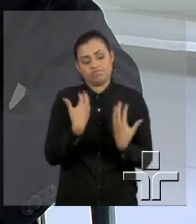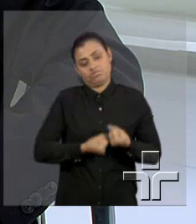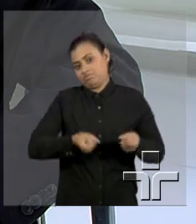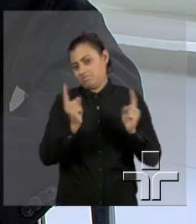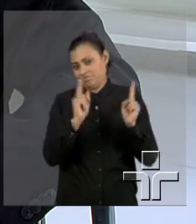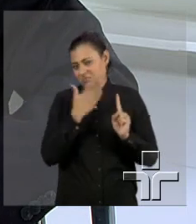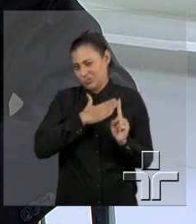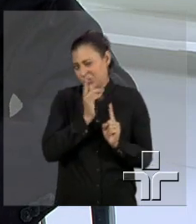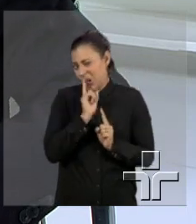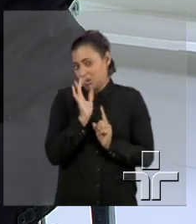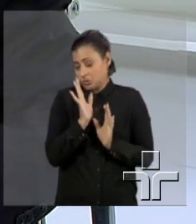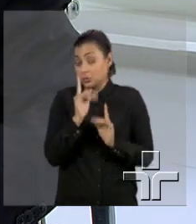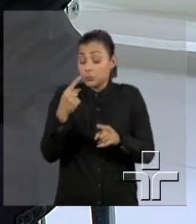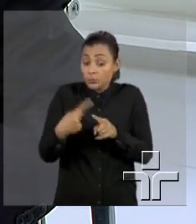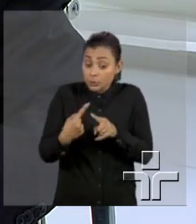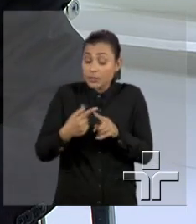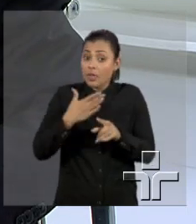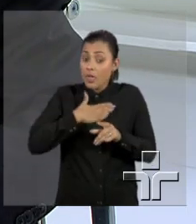Eu penso que